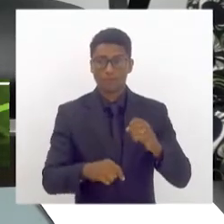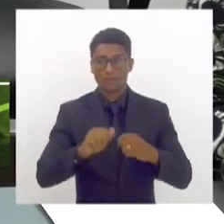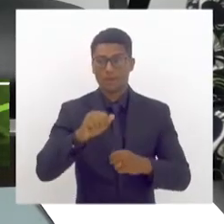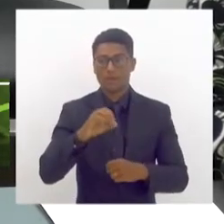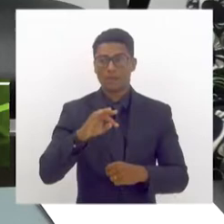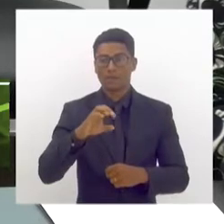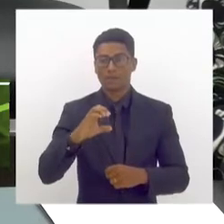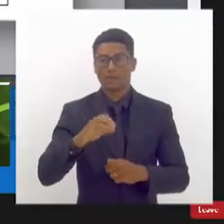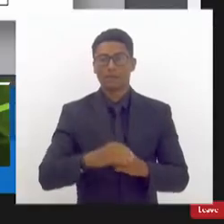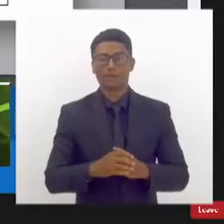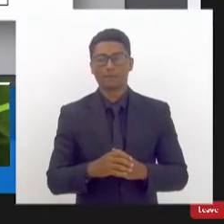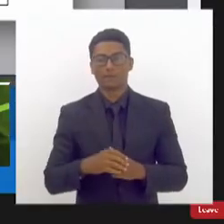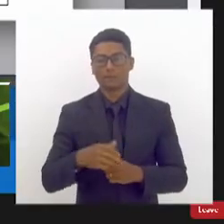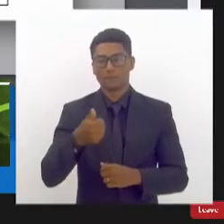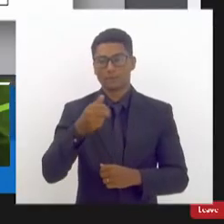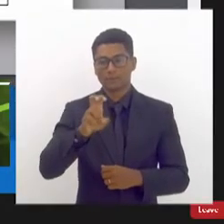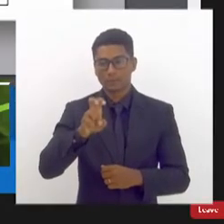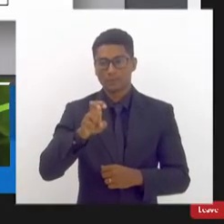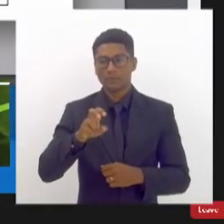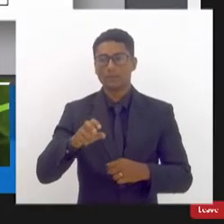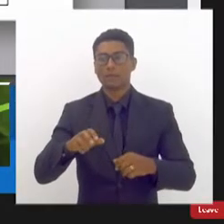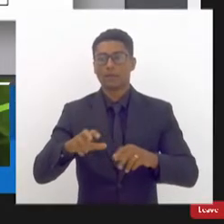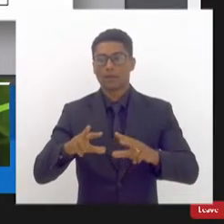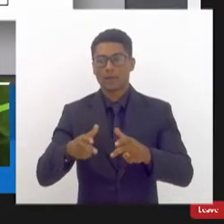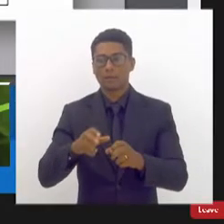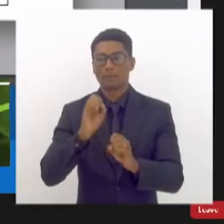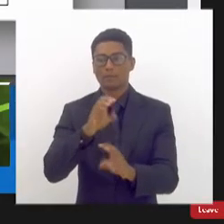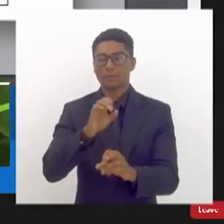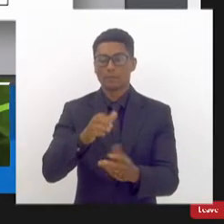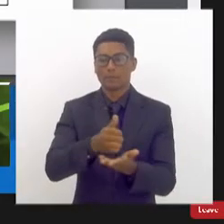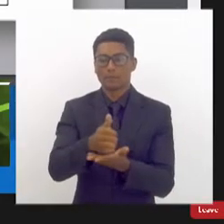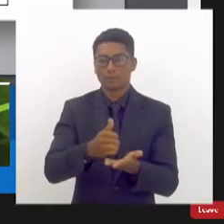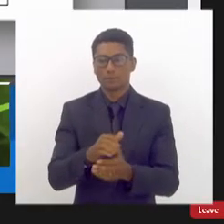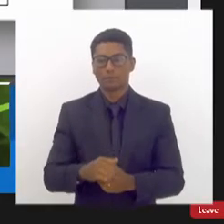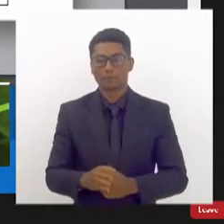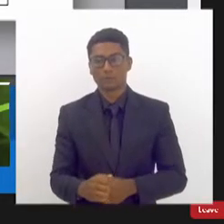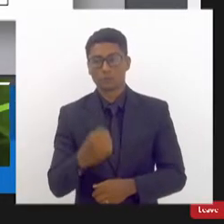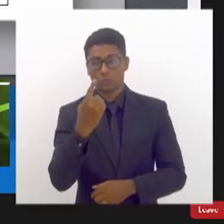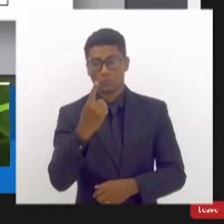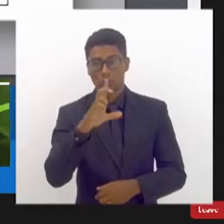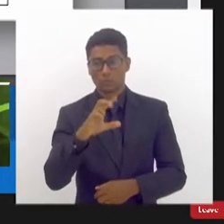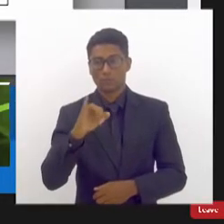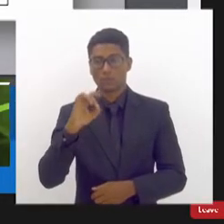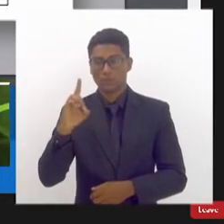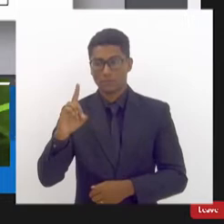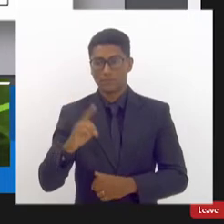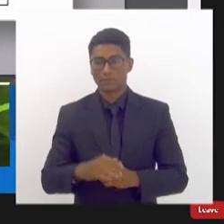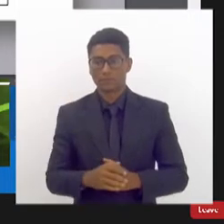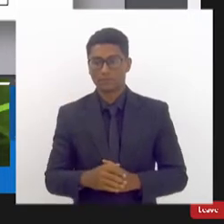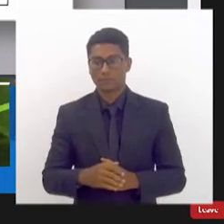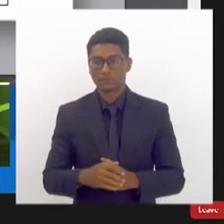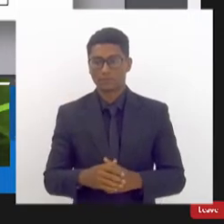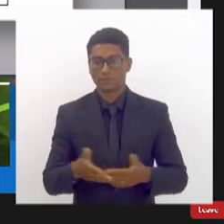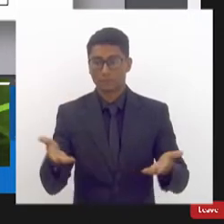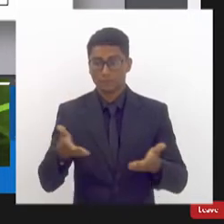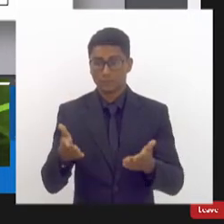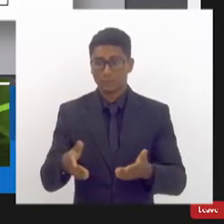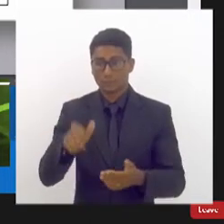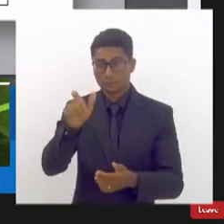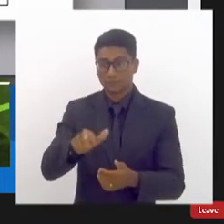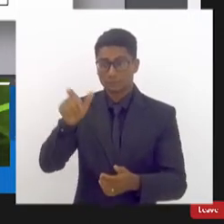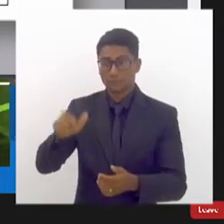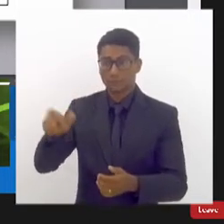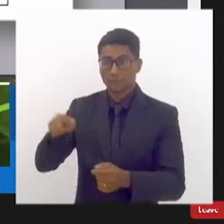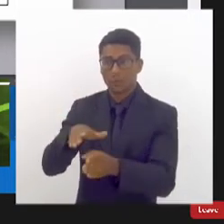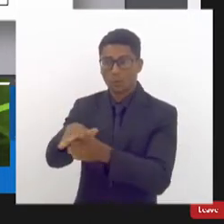CCPS, 15 na Câmara de Educação Básica, 8 na CPLN e 1 na CID. Em fase de relato com os conselheiros, a STEC